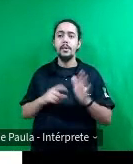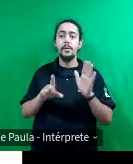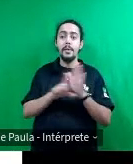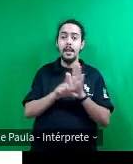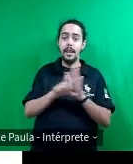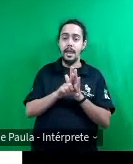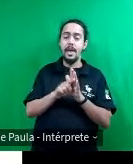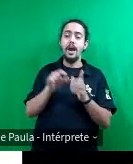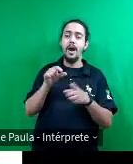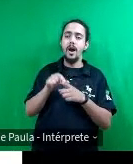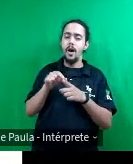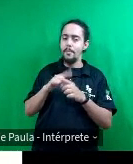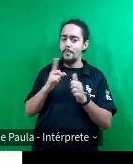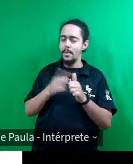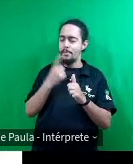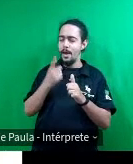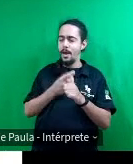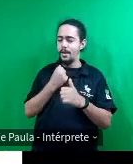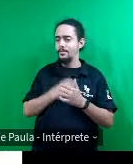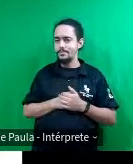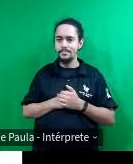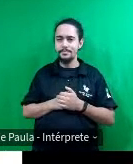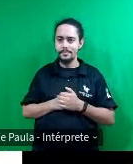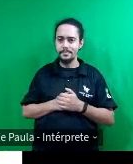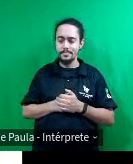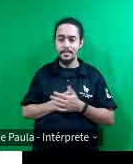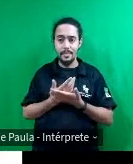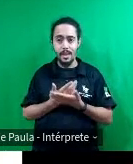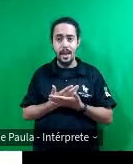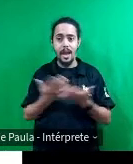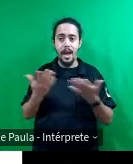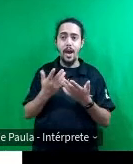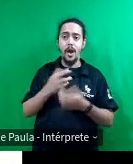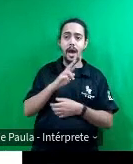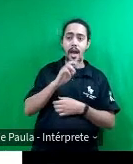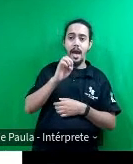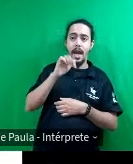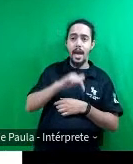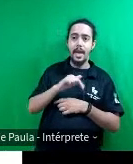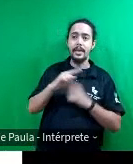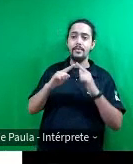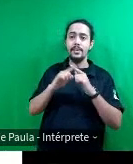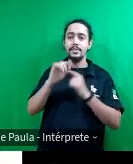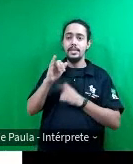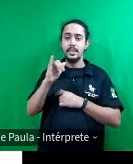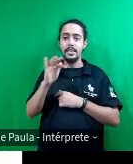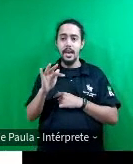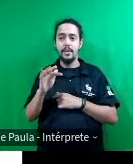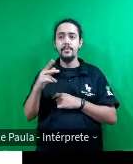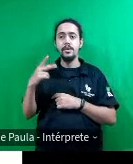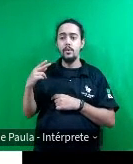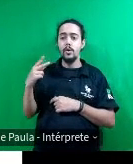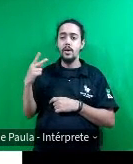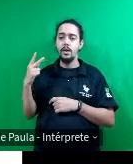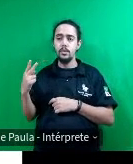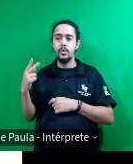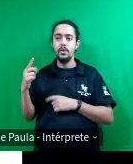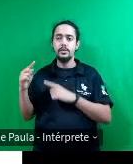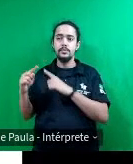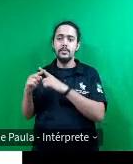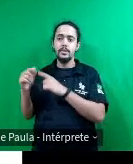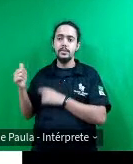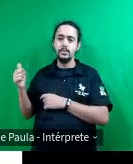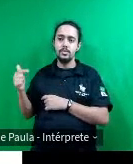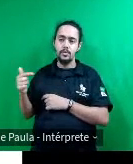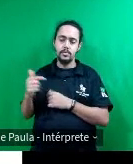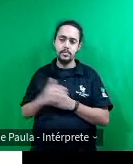REC, 2 ohms, vezes a corrente da fonte, que vale 12. Vou chegar a 2 vezes 12, 24